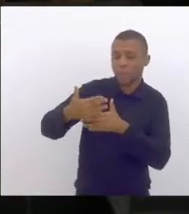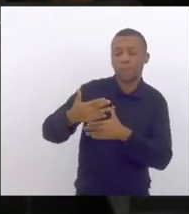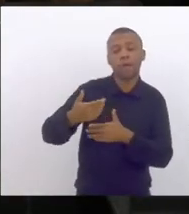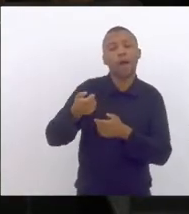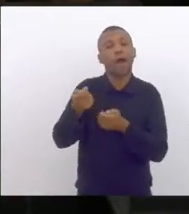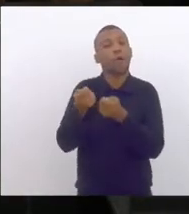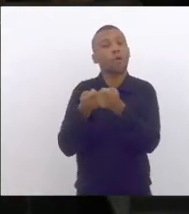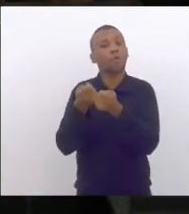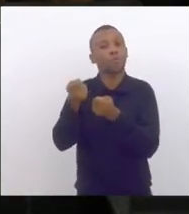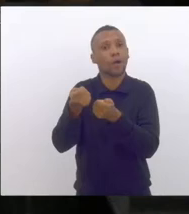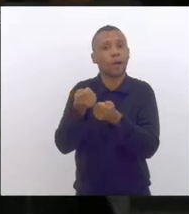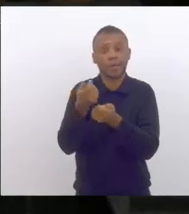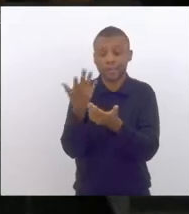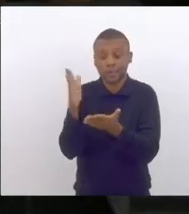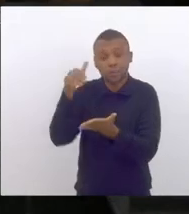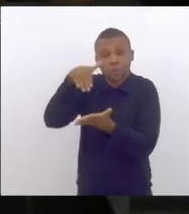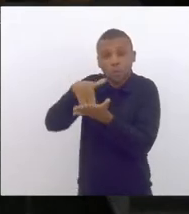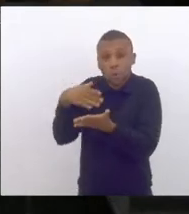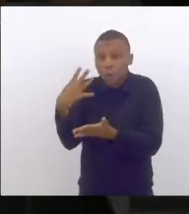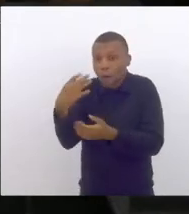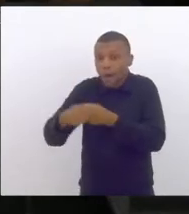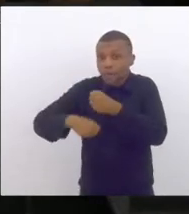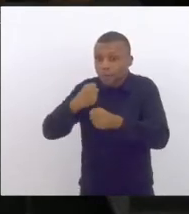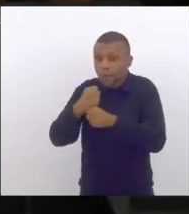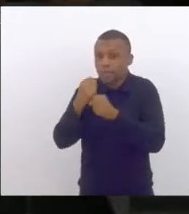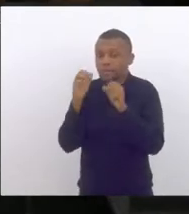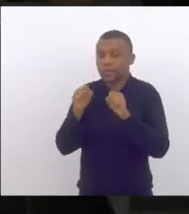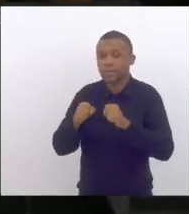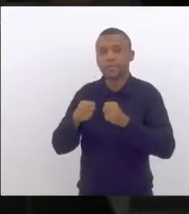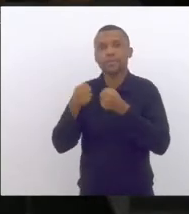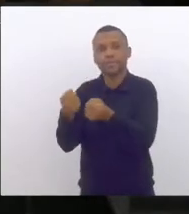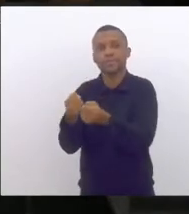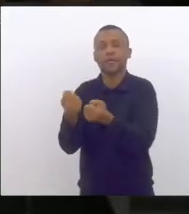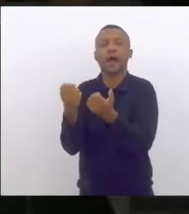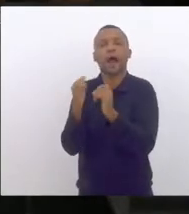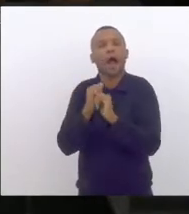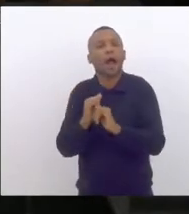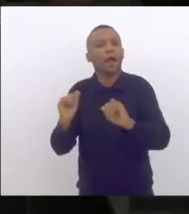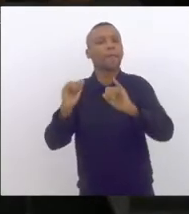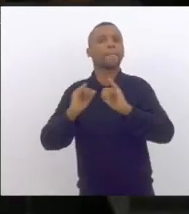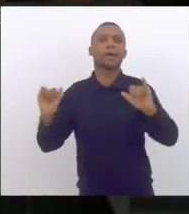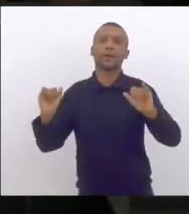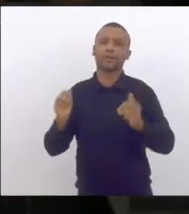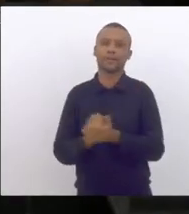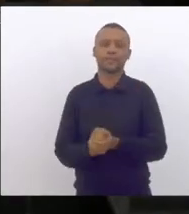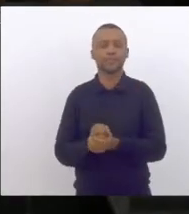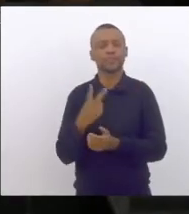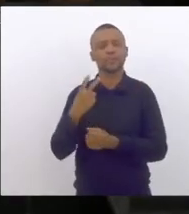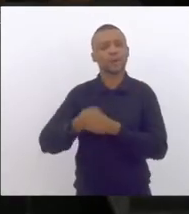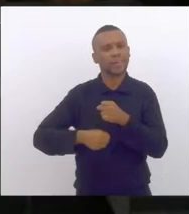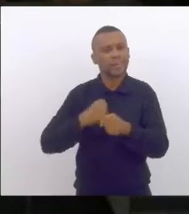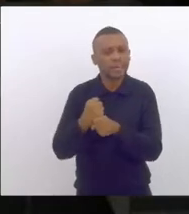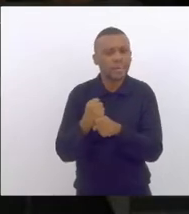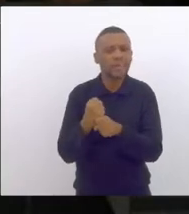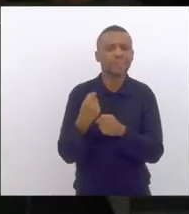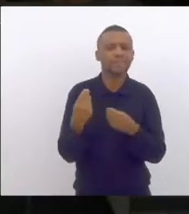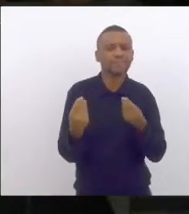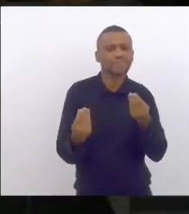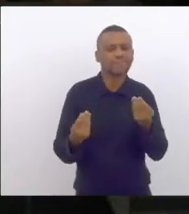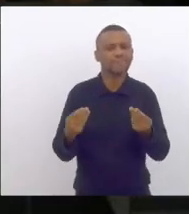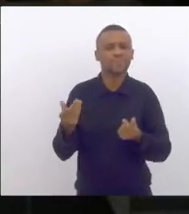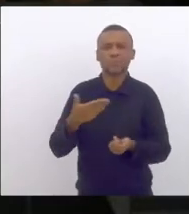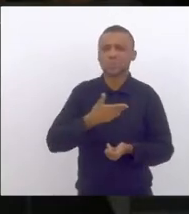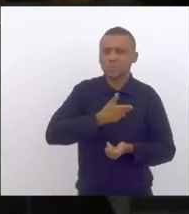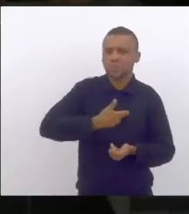no quarto ano se dedica à campanha então praticamente ficar dois anos com um